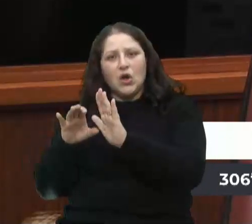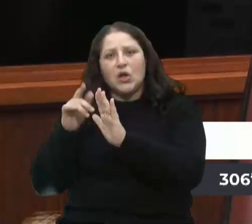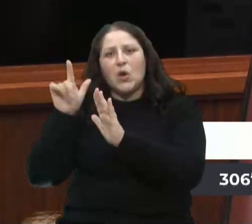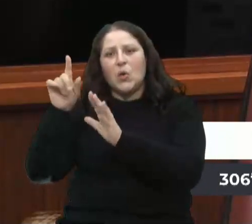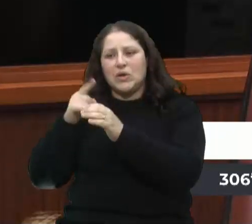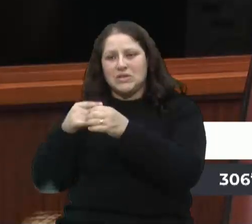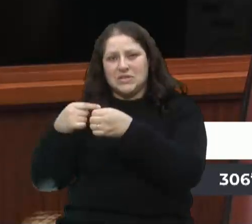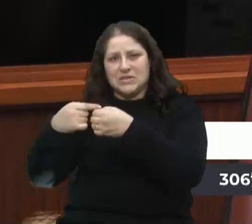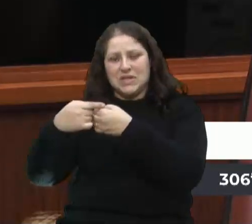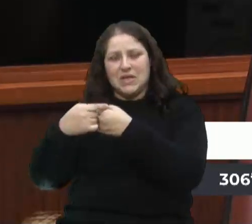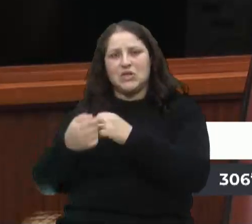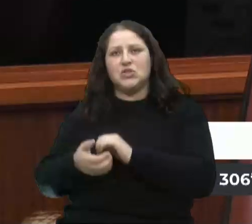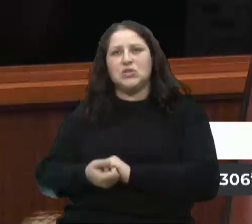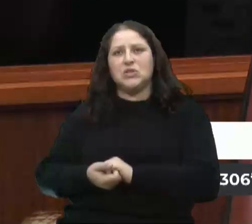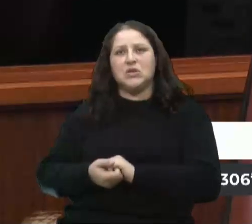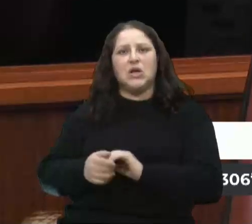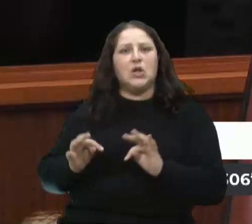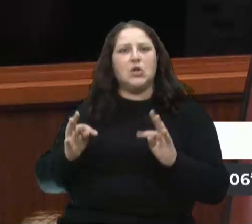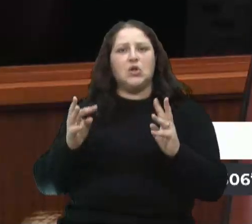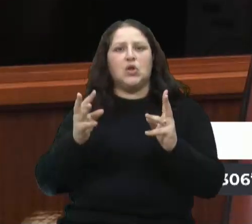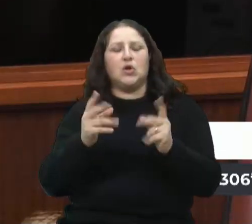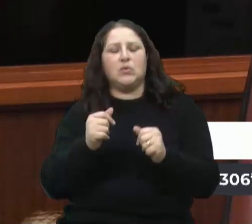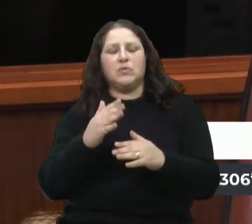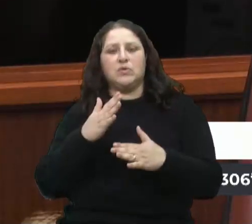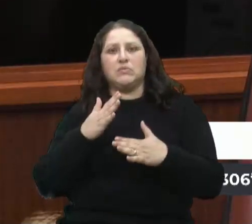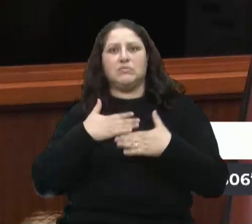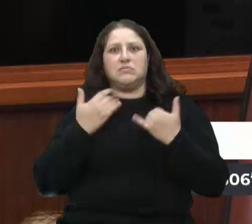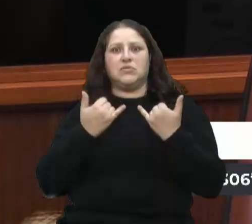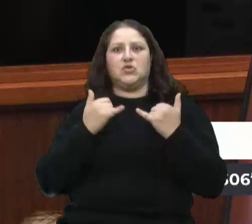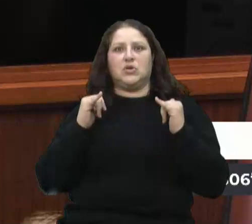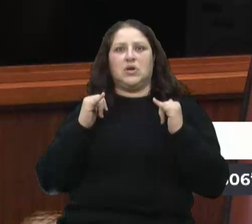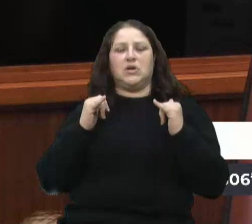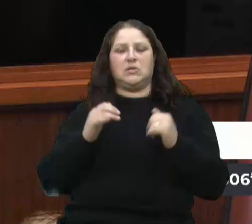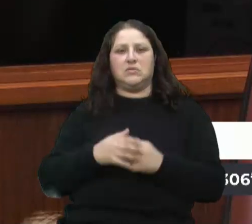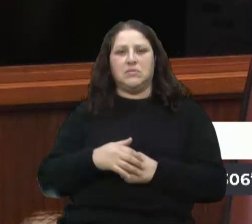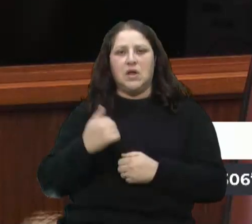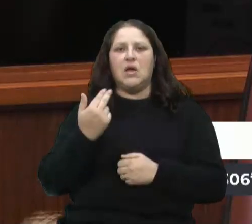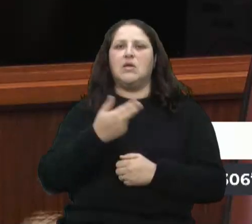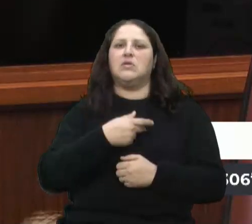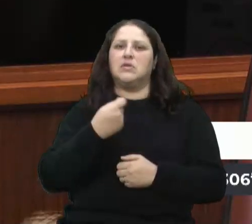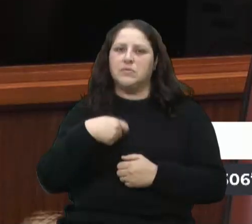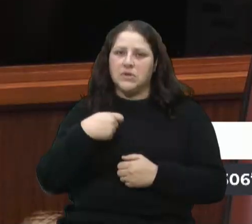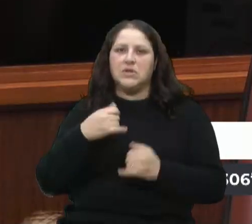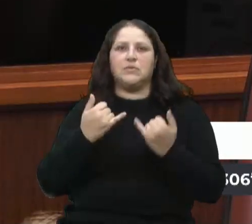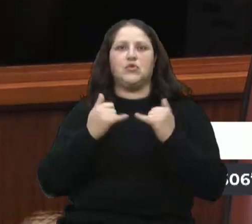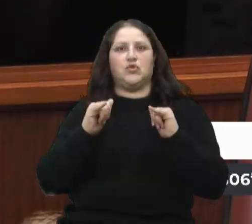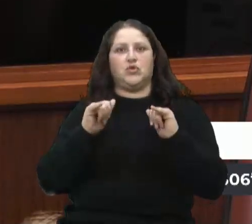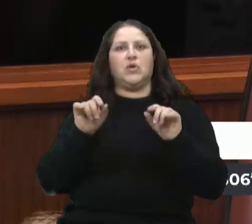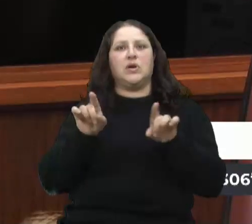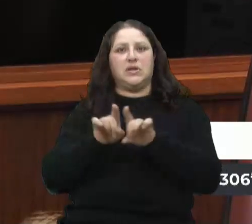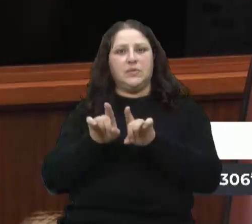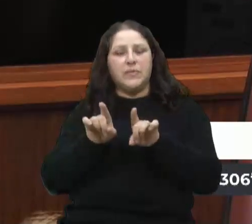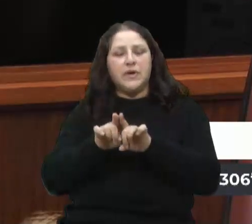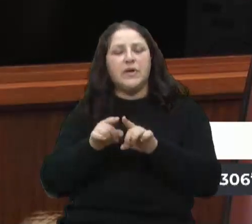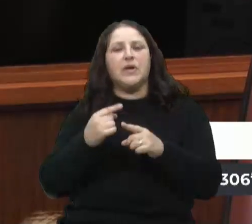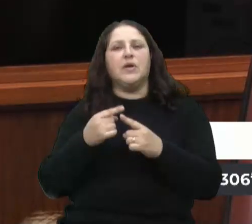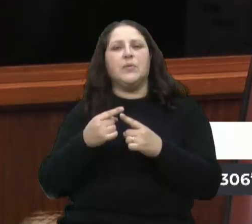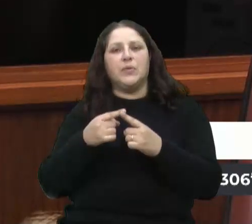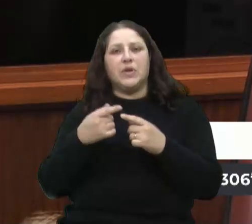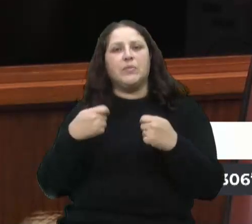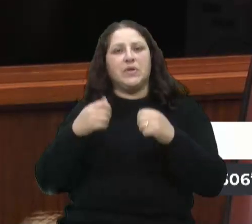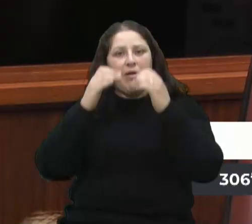outra cidade, todo mundo escandalizado. E a gente tem que se escandalizar também, porque tem